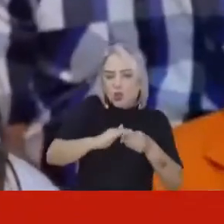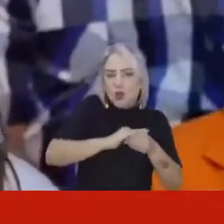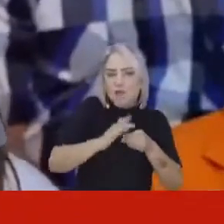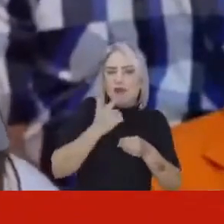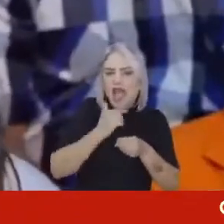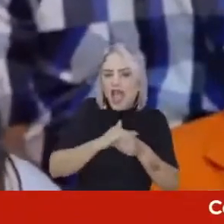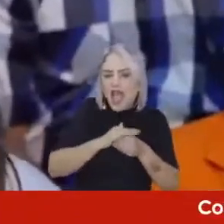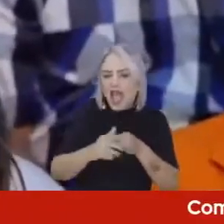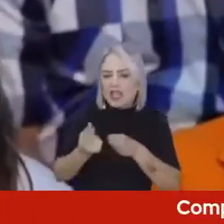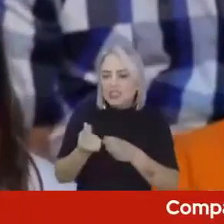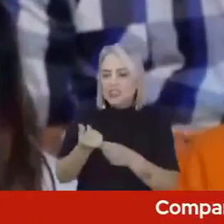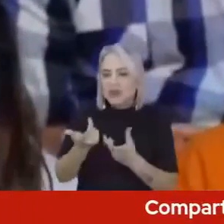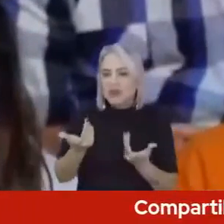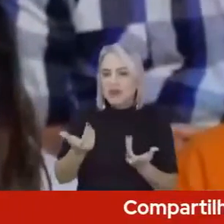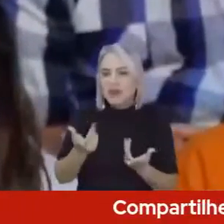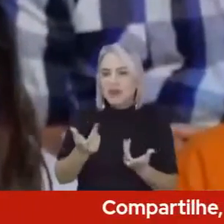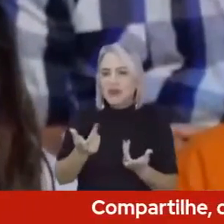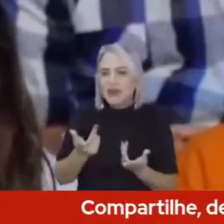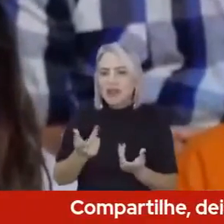grama,